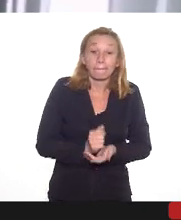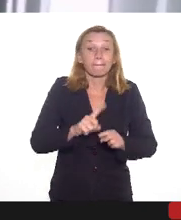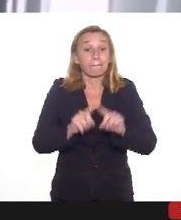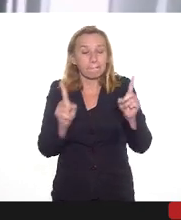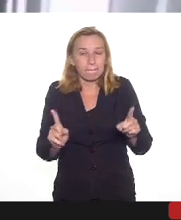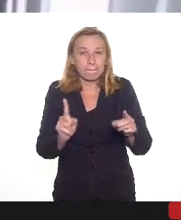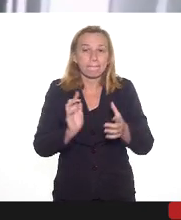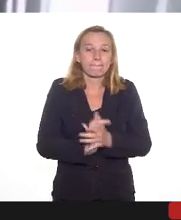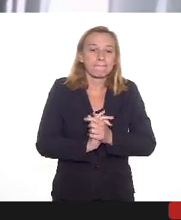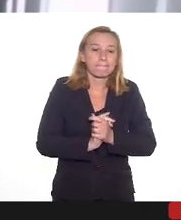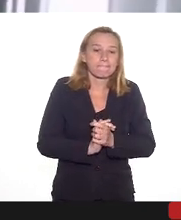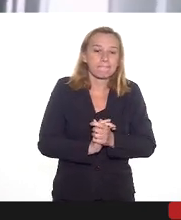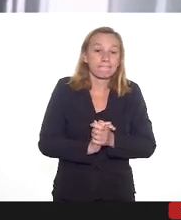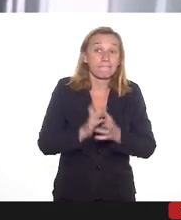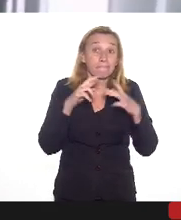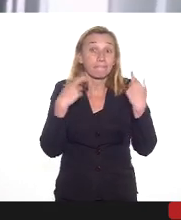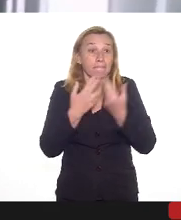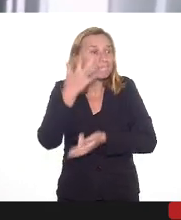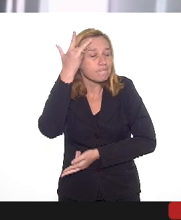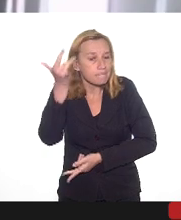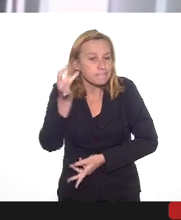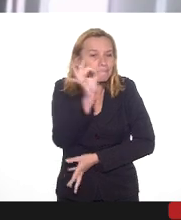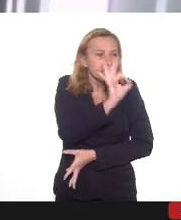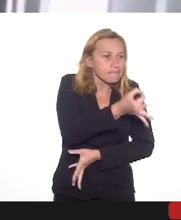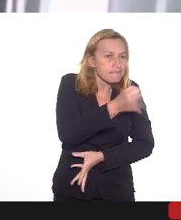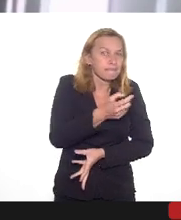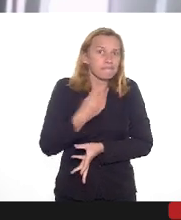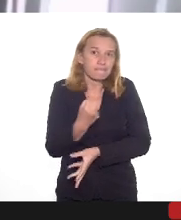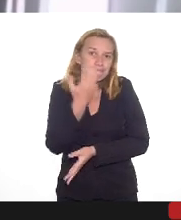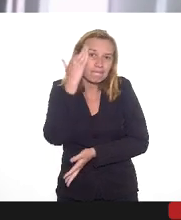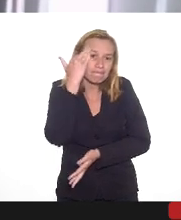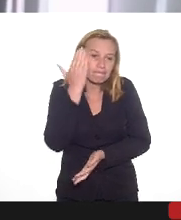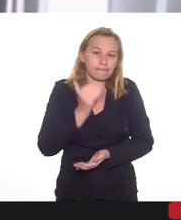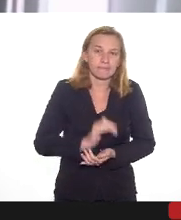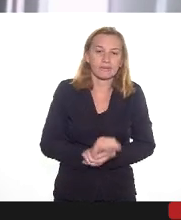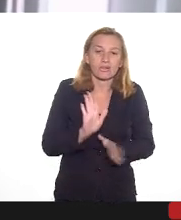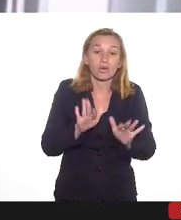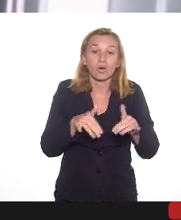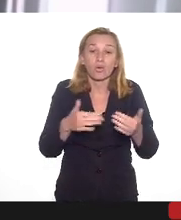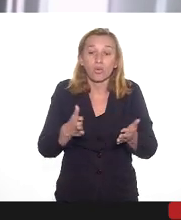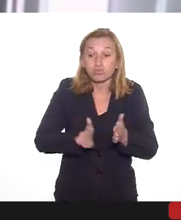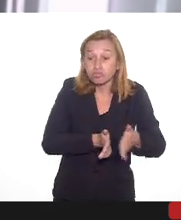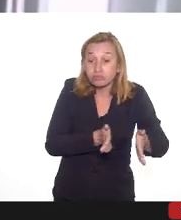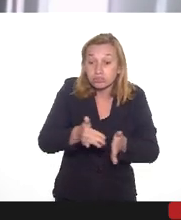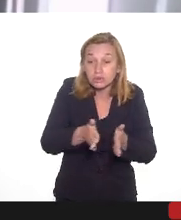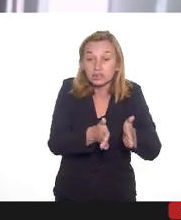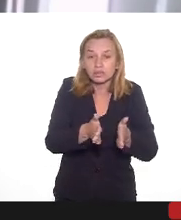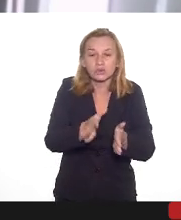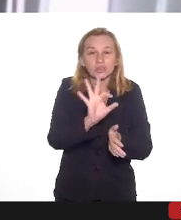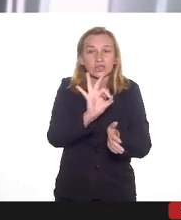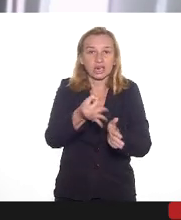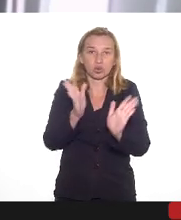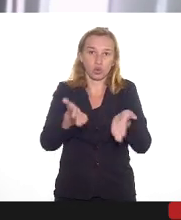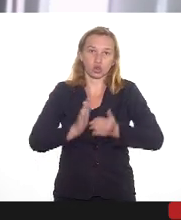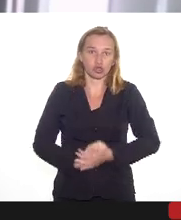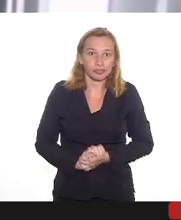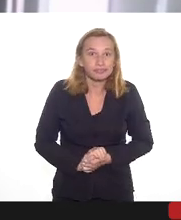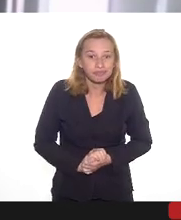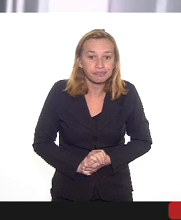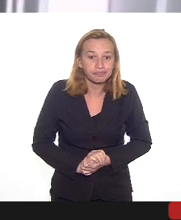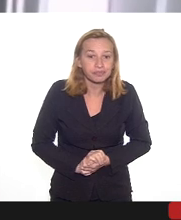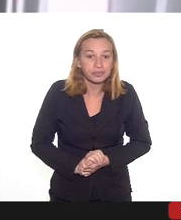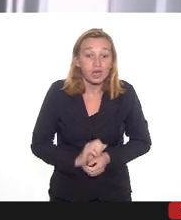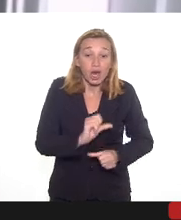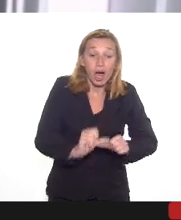assim, essa reunião de amanhã é justamente para entender quais são os caminhos existentes hoje. Face